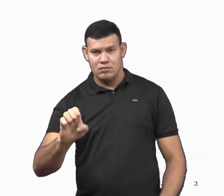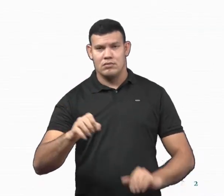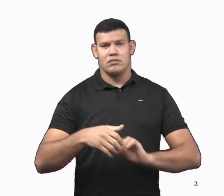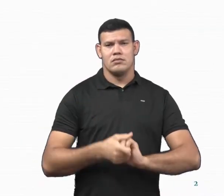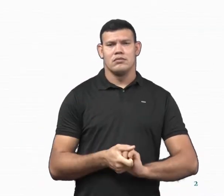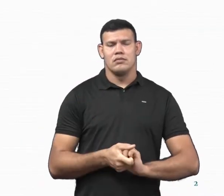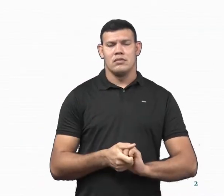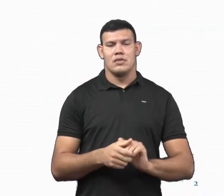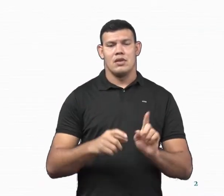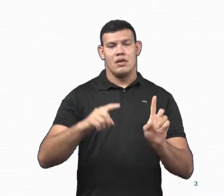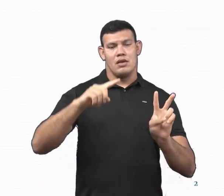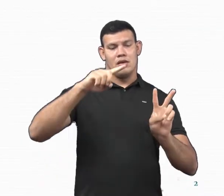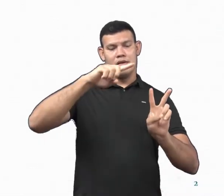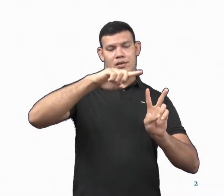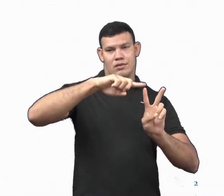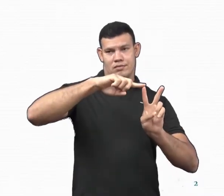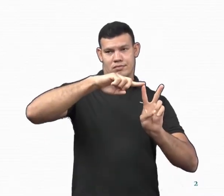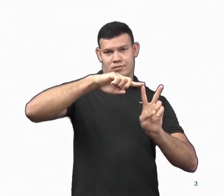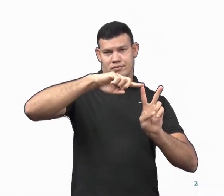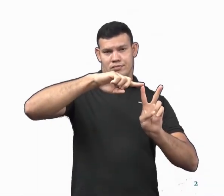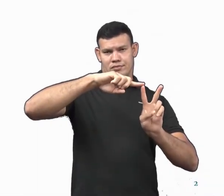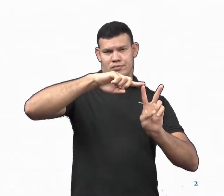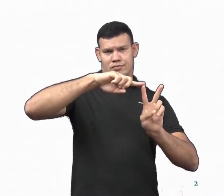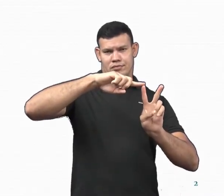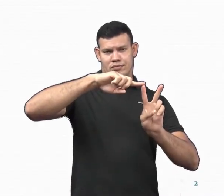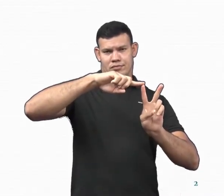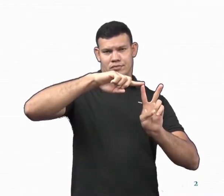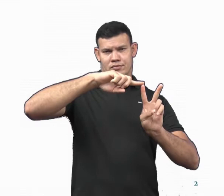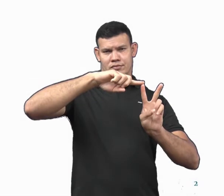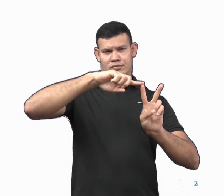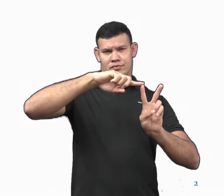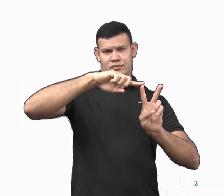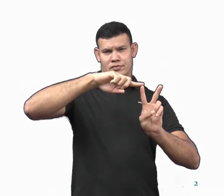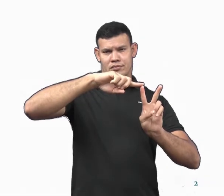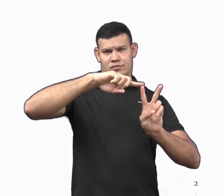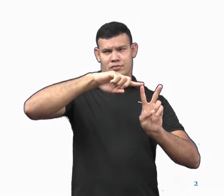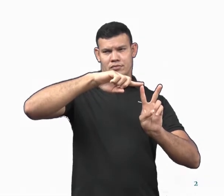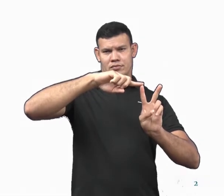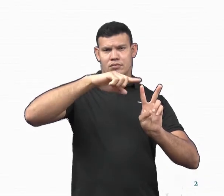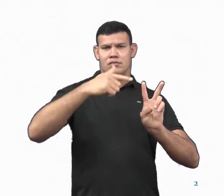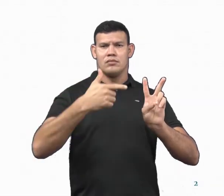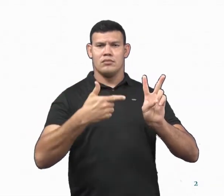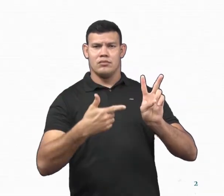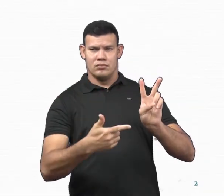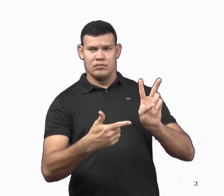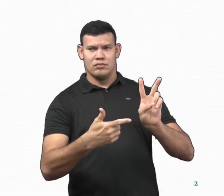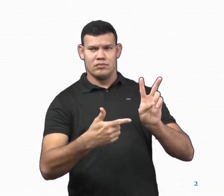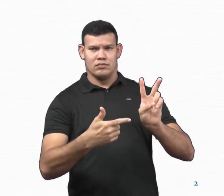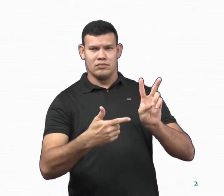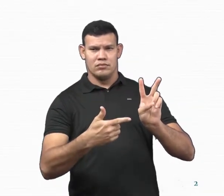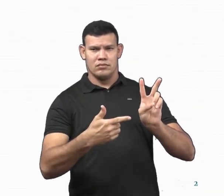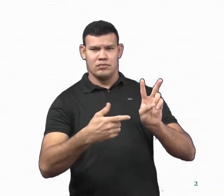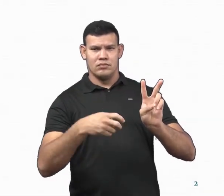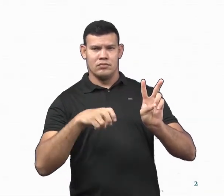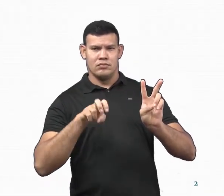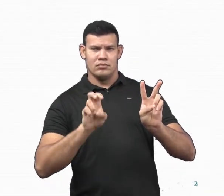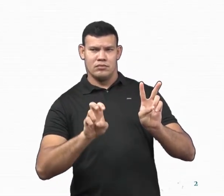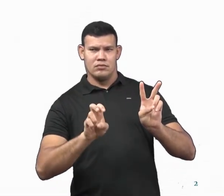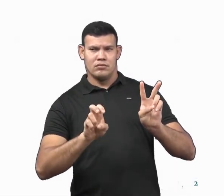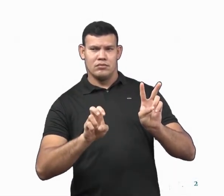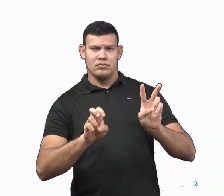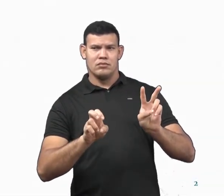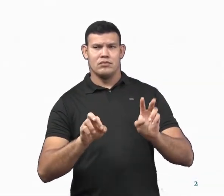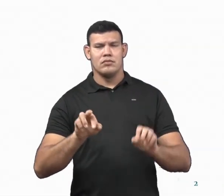aparece dentro desse símbolo, do radical, a gente chama de radicando. E o